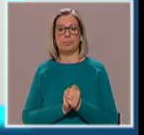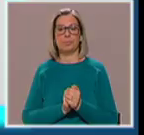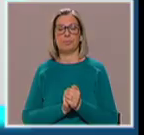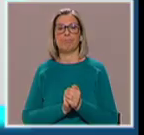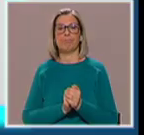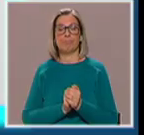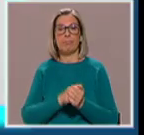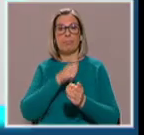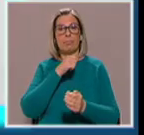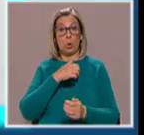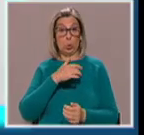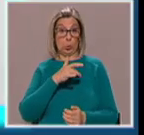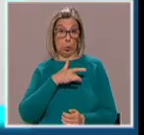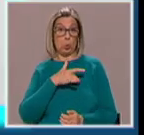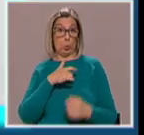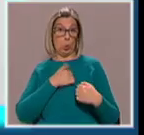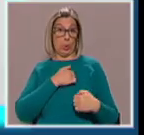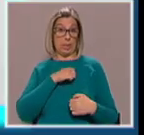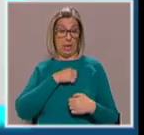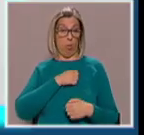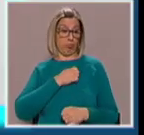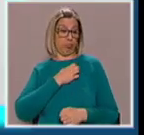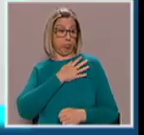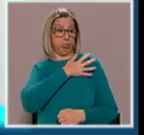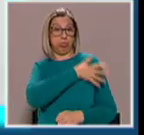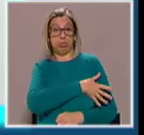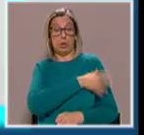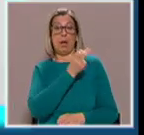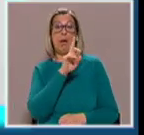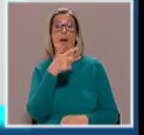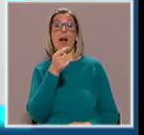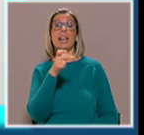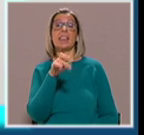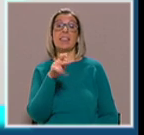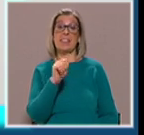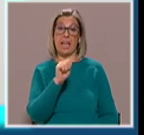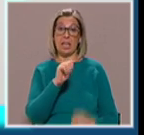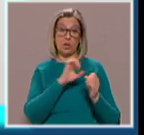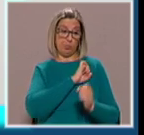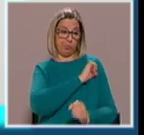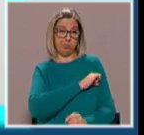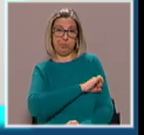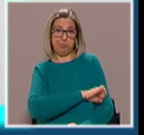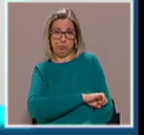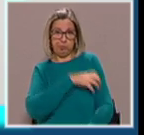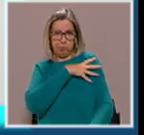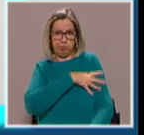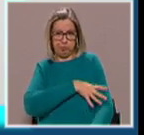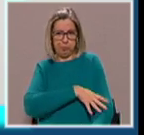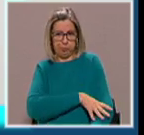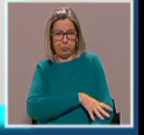Os vasos que saem do coração são as artérias. À medida que as artérias se afastam do coração,